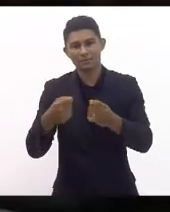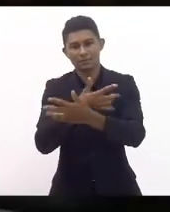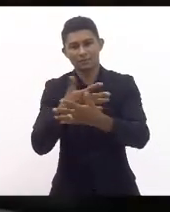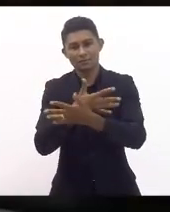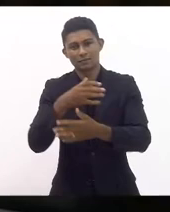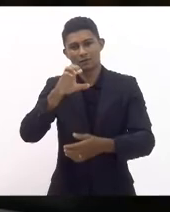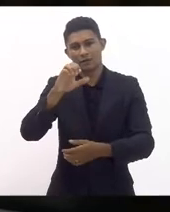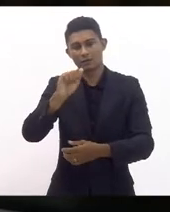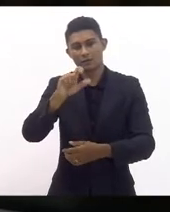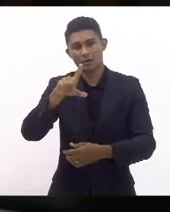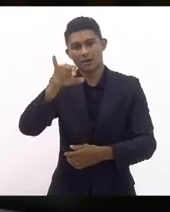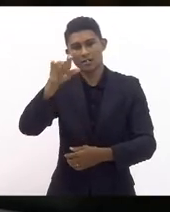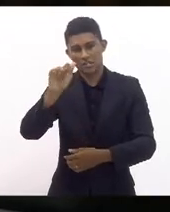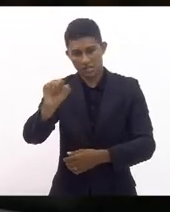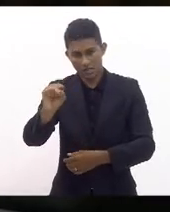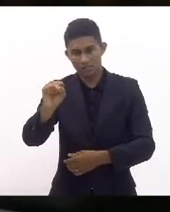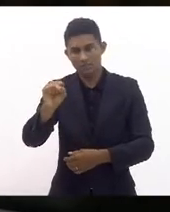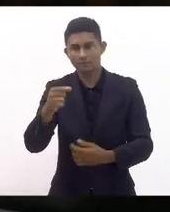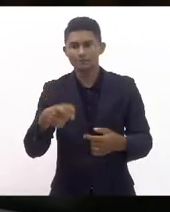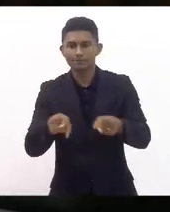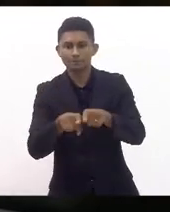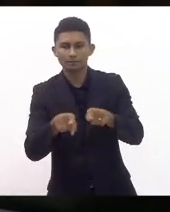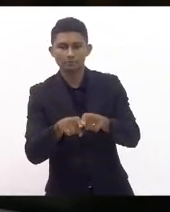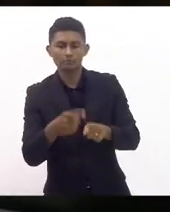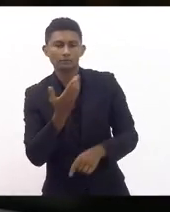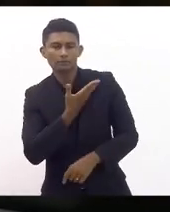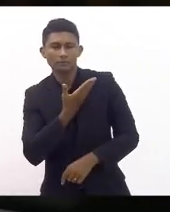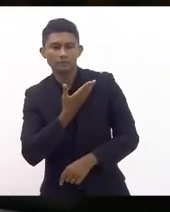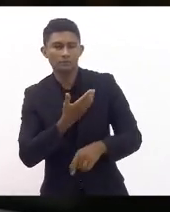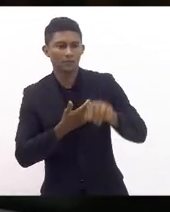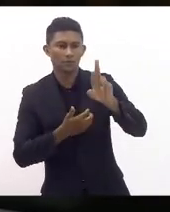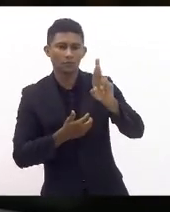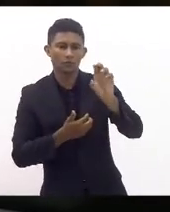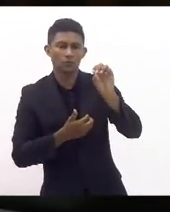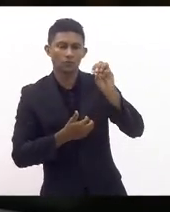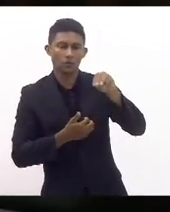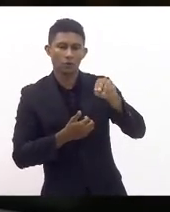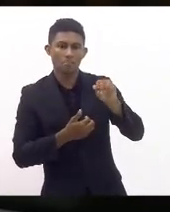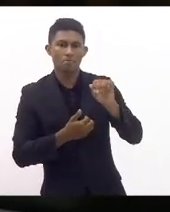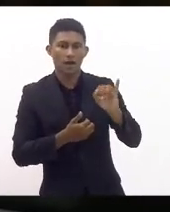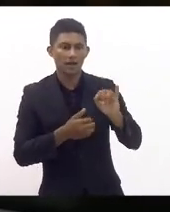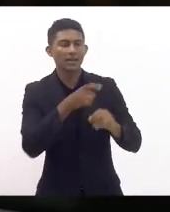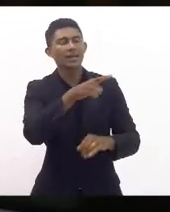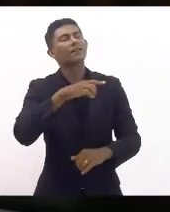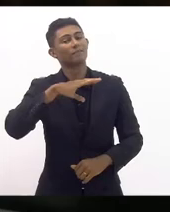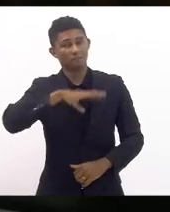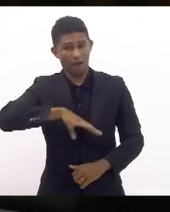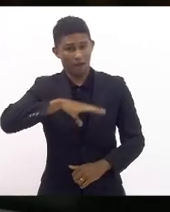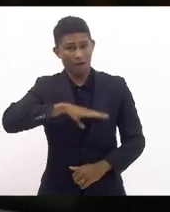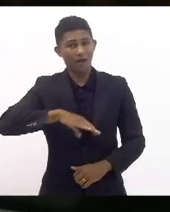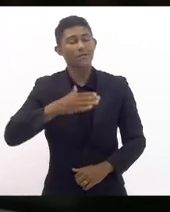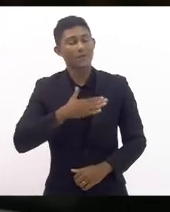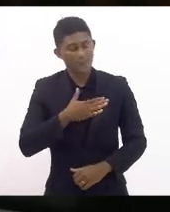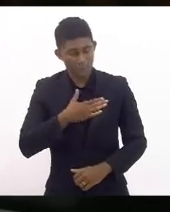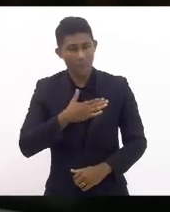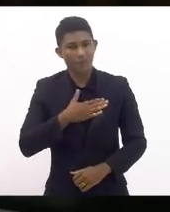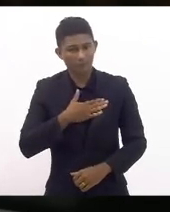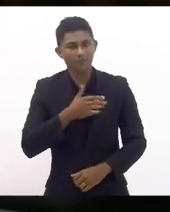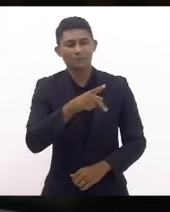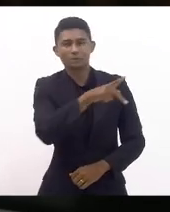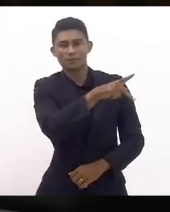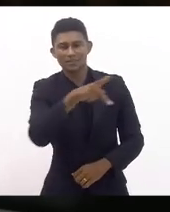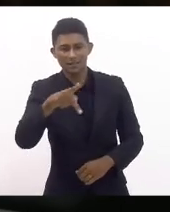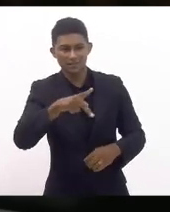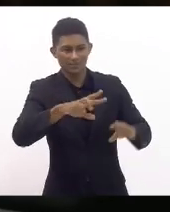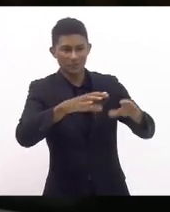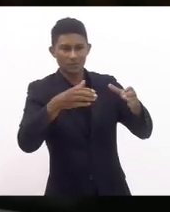Enfim, Romai, que eu vejo aqui, meu grande amigo, vascaíno e presidente da Junta